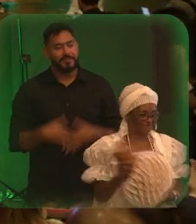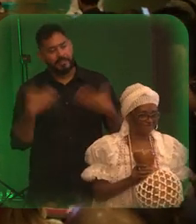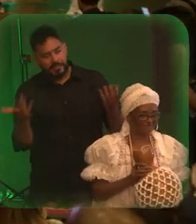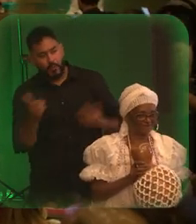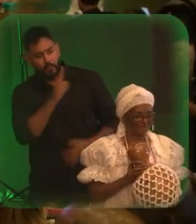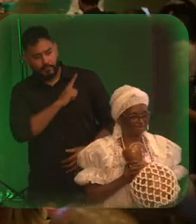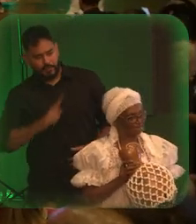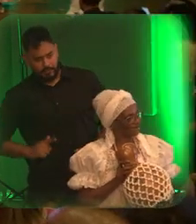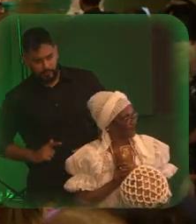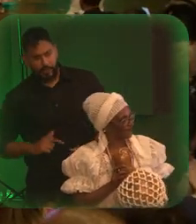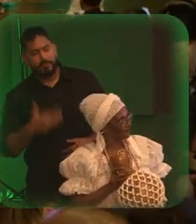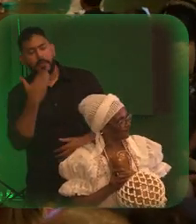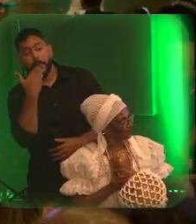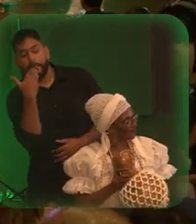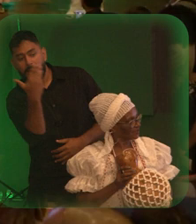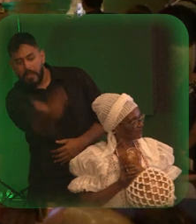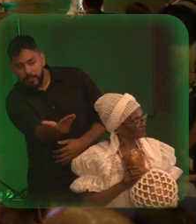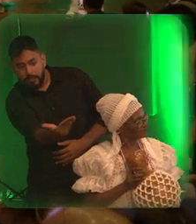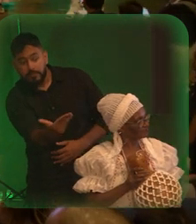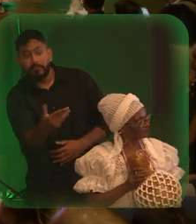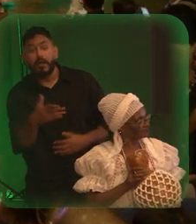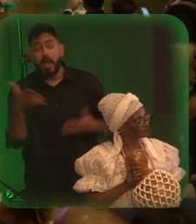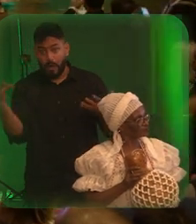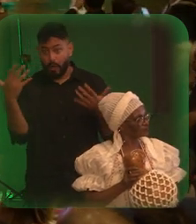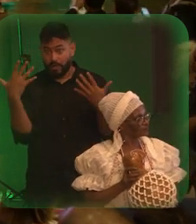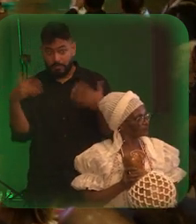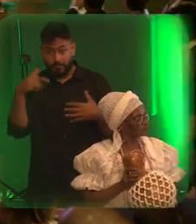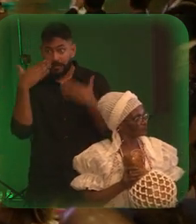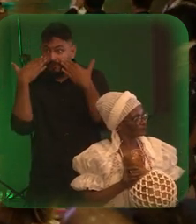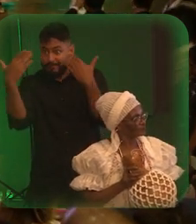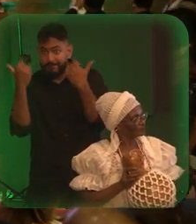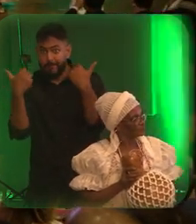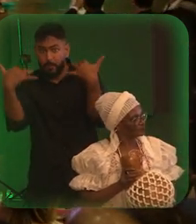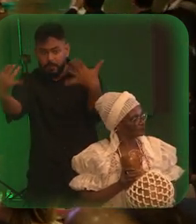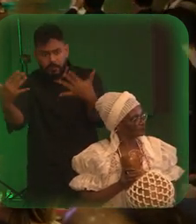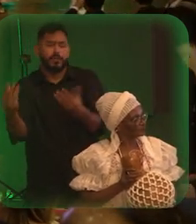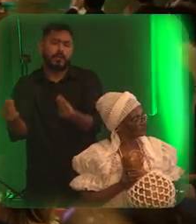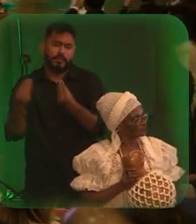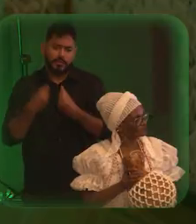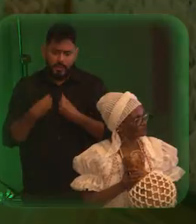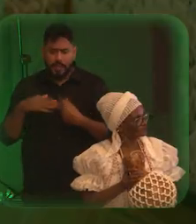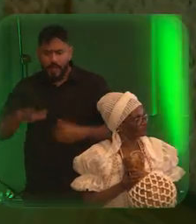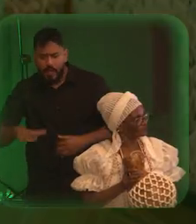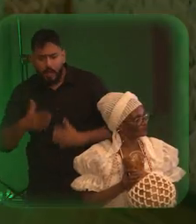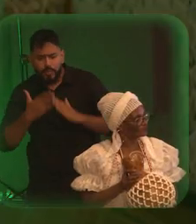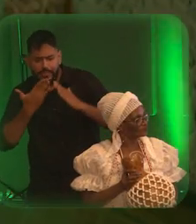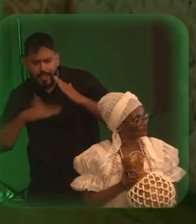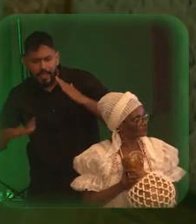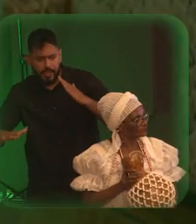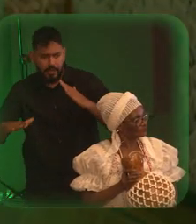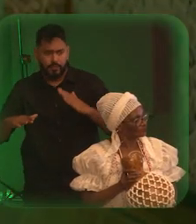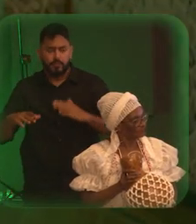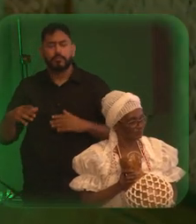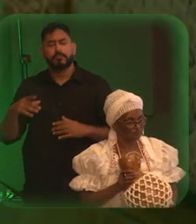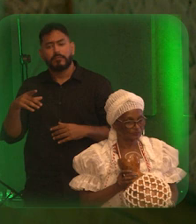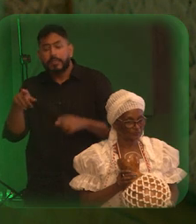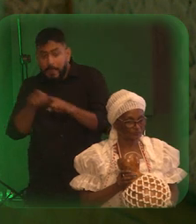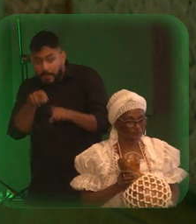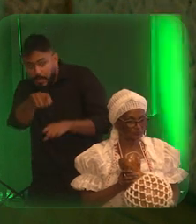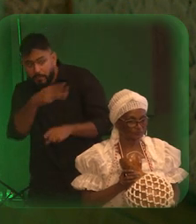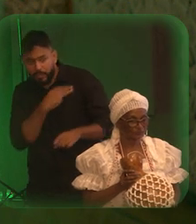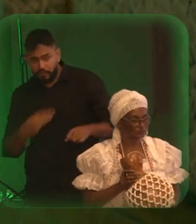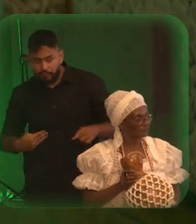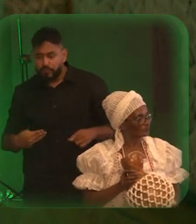governadora, eu peço a senhora aqui de público que nos conceda ao terreiro de Xambá uma audiência e também ao ministro, para que a gente pode